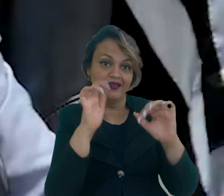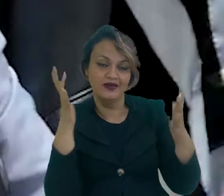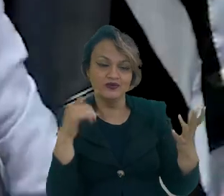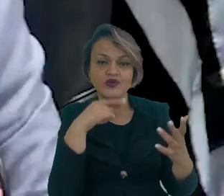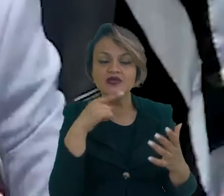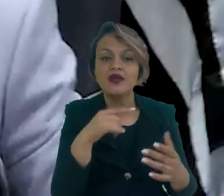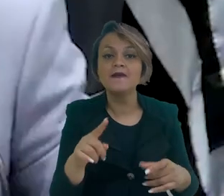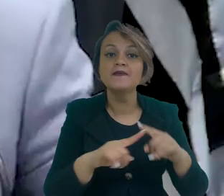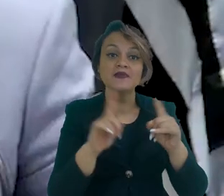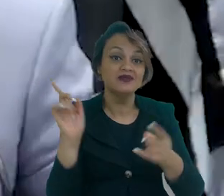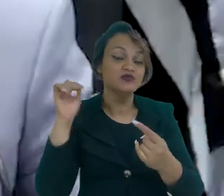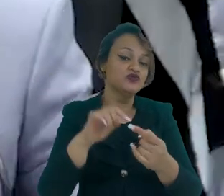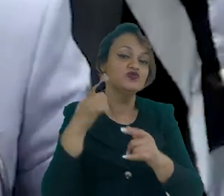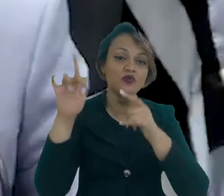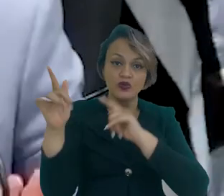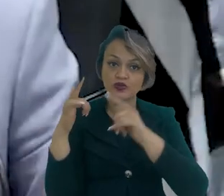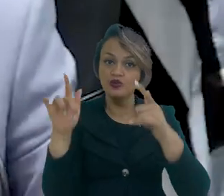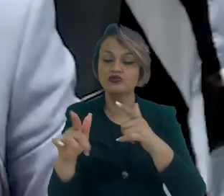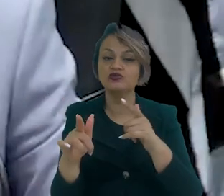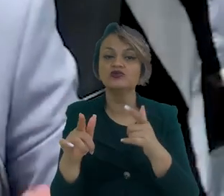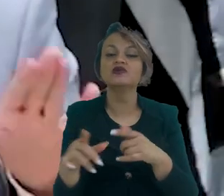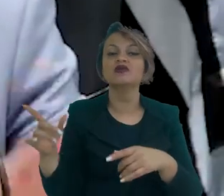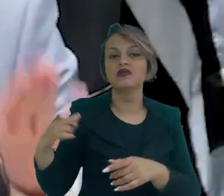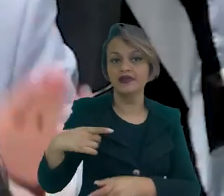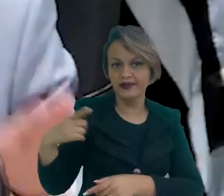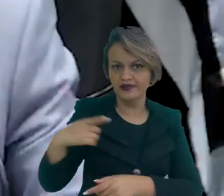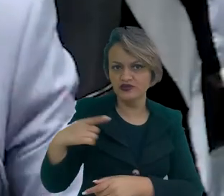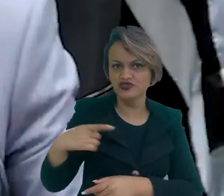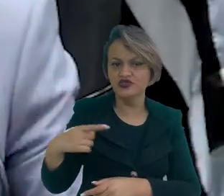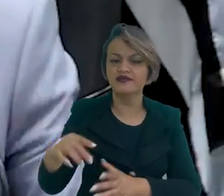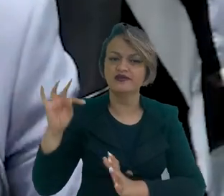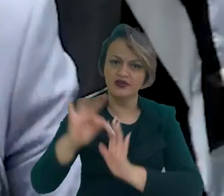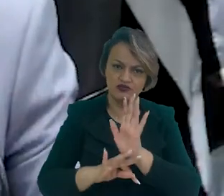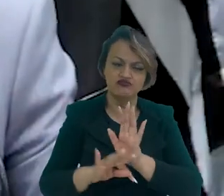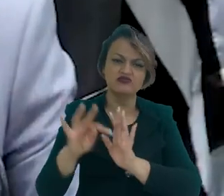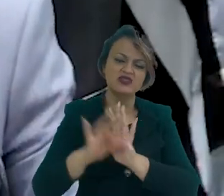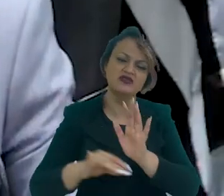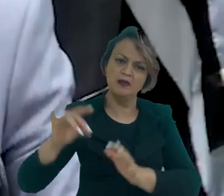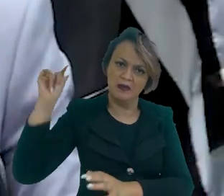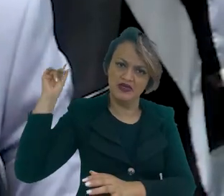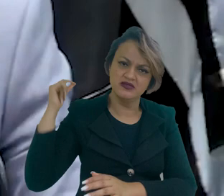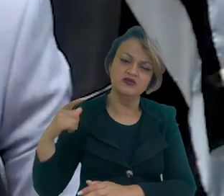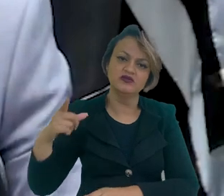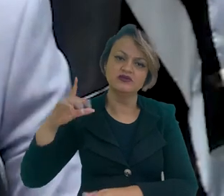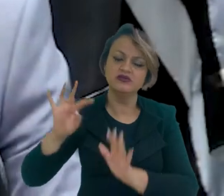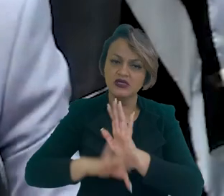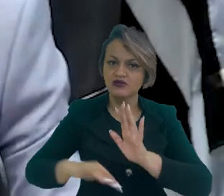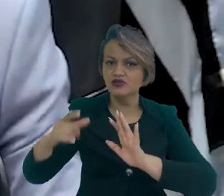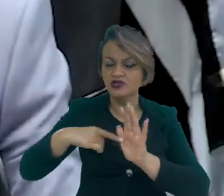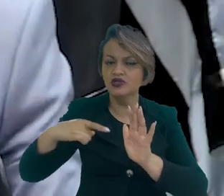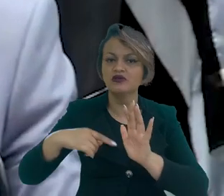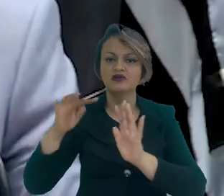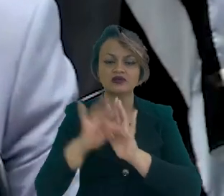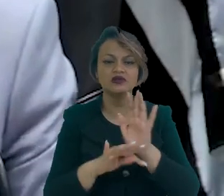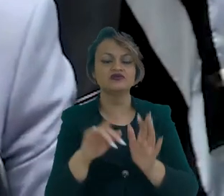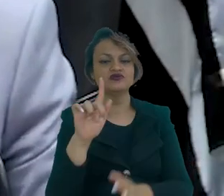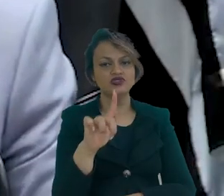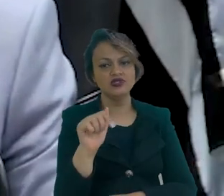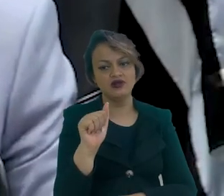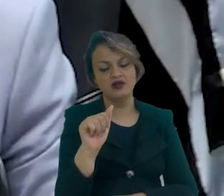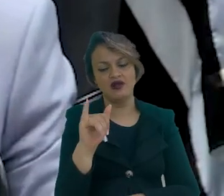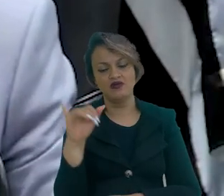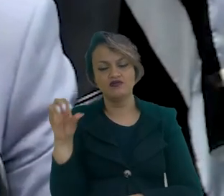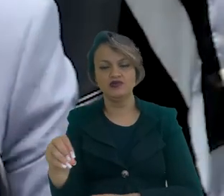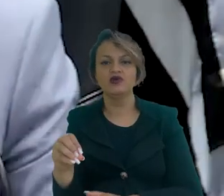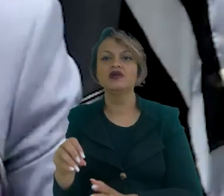não ajudou mas outras causas e também existia um texto antigo